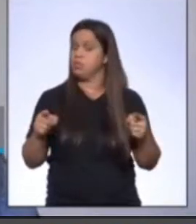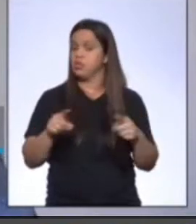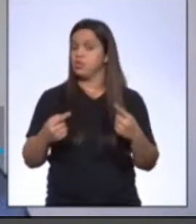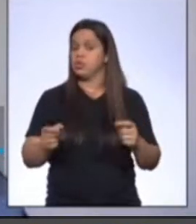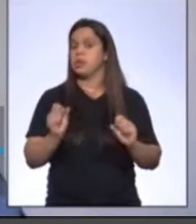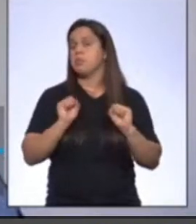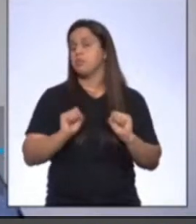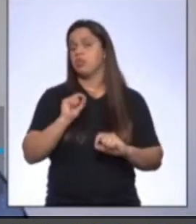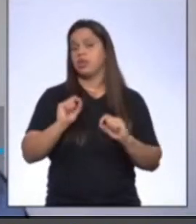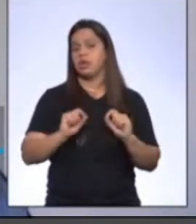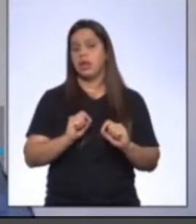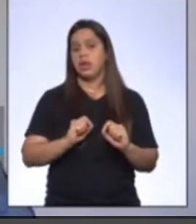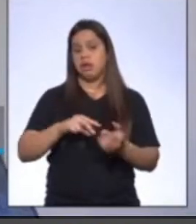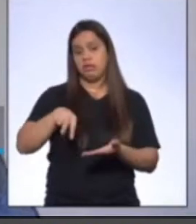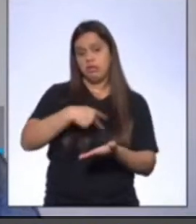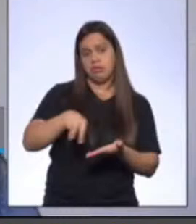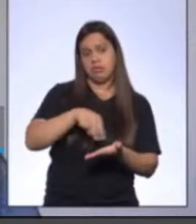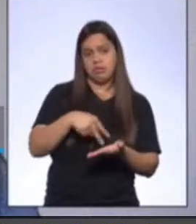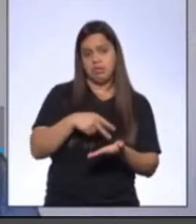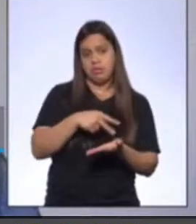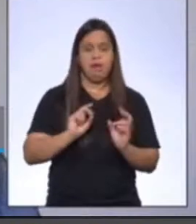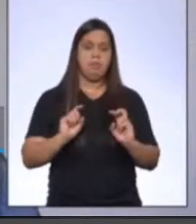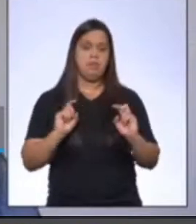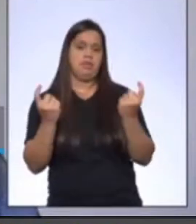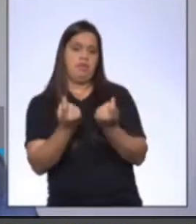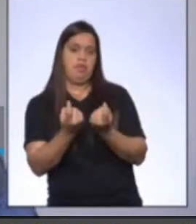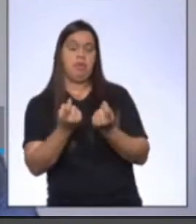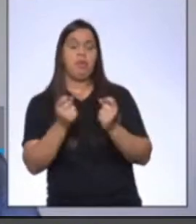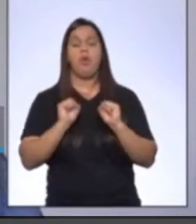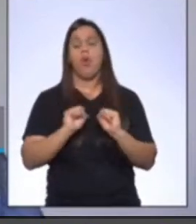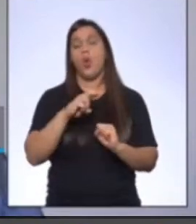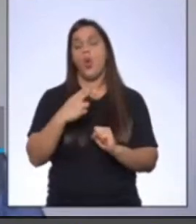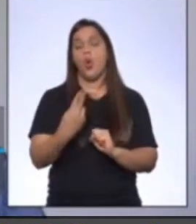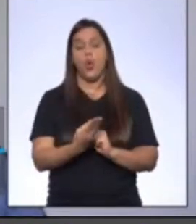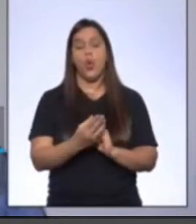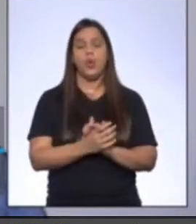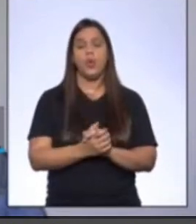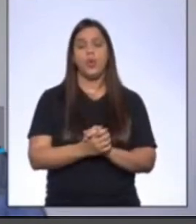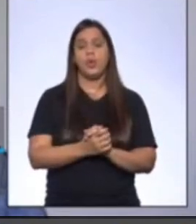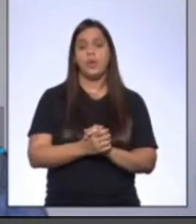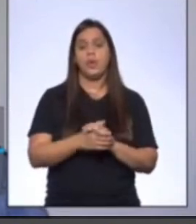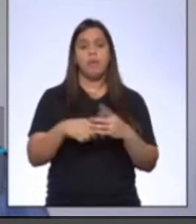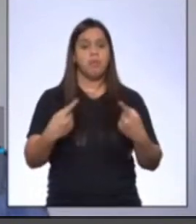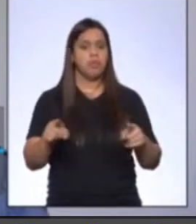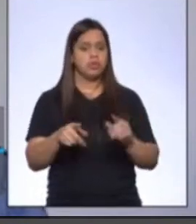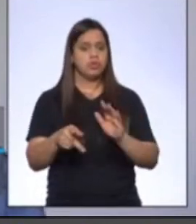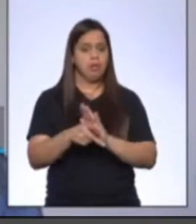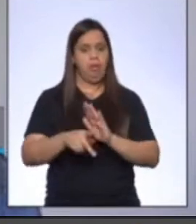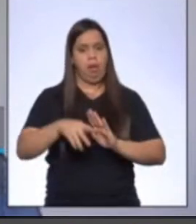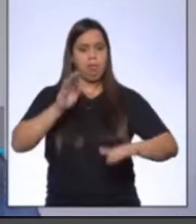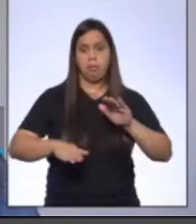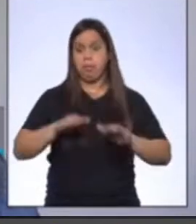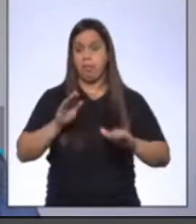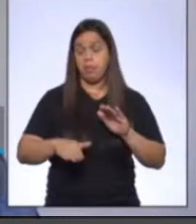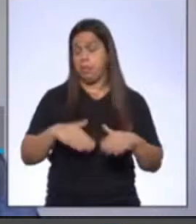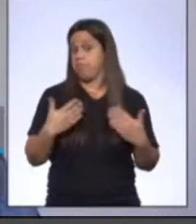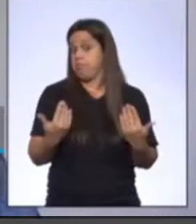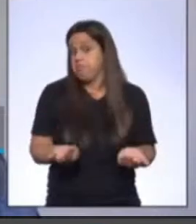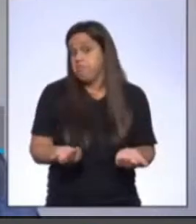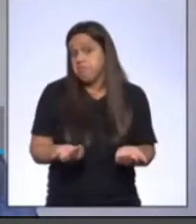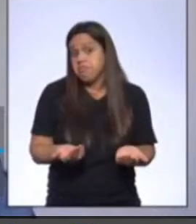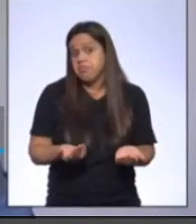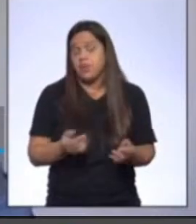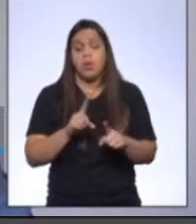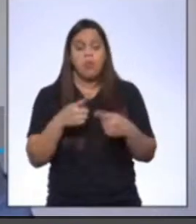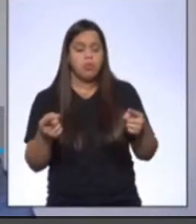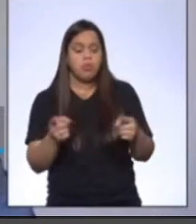podiam ser de samba de roda. As músicas podiam ser músicas de percussão. Então, músicas pede